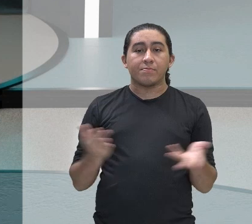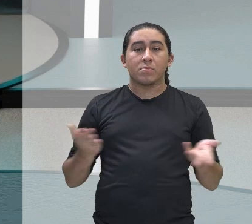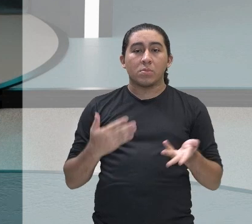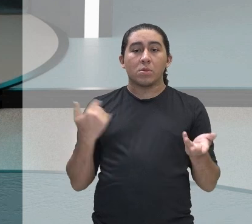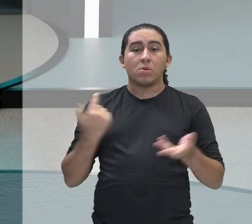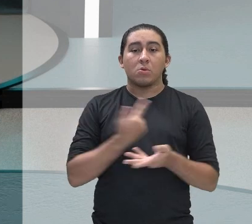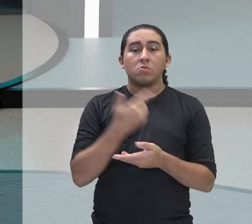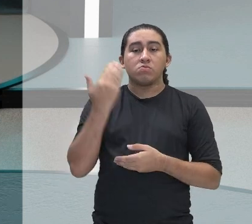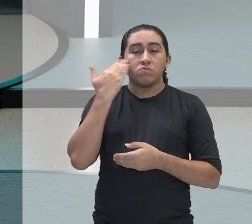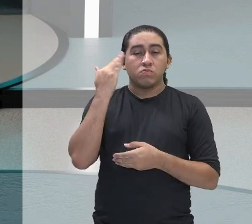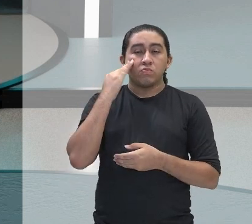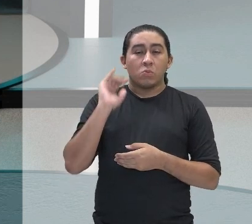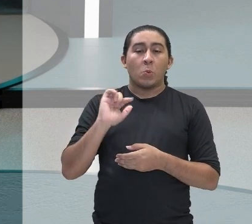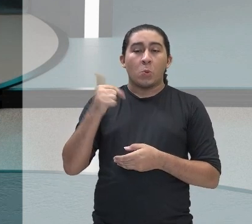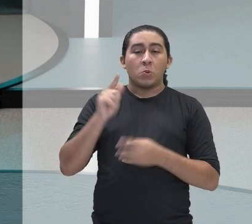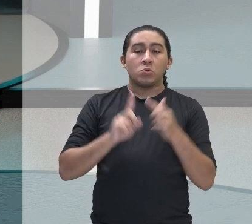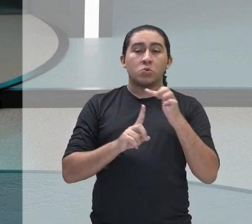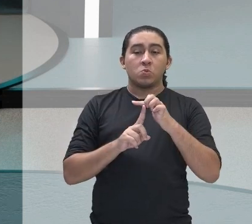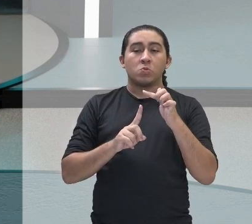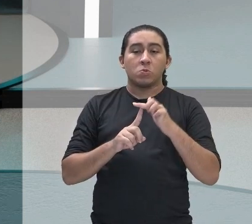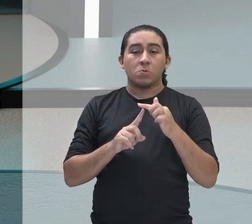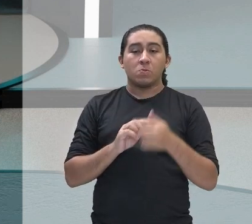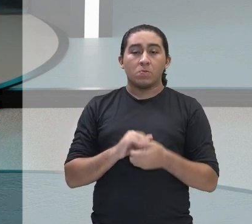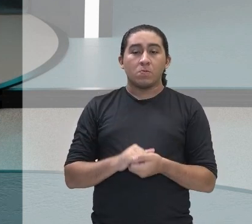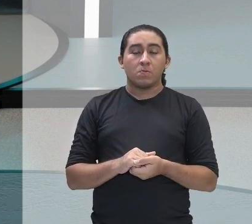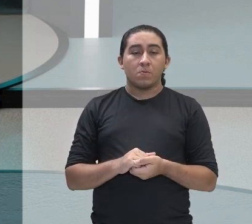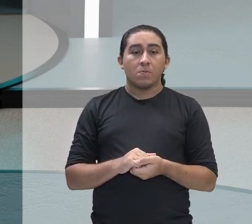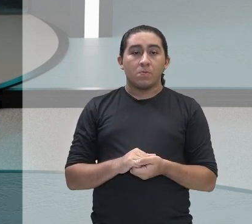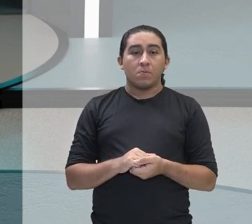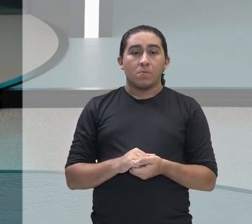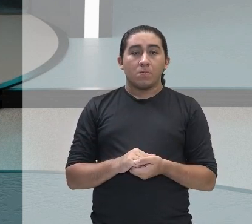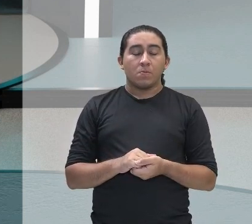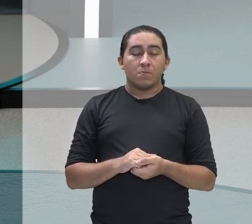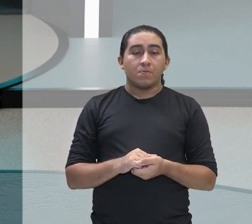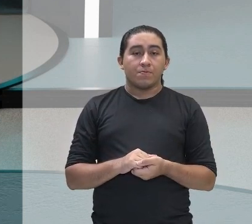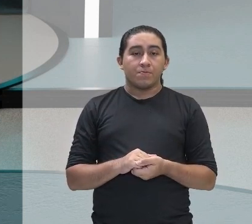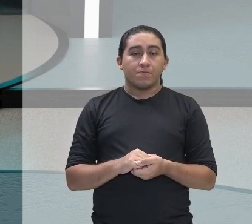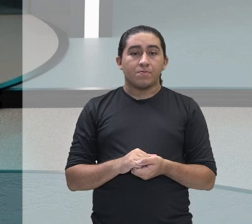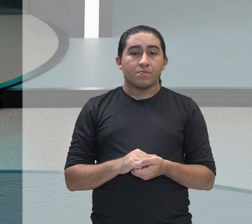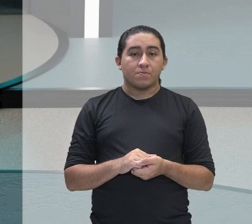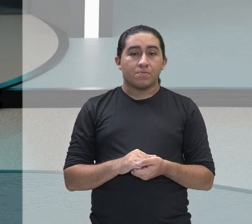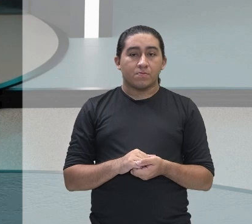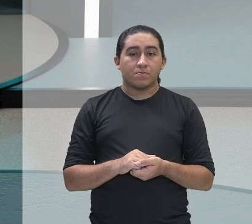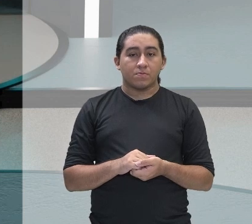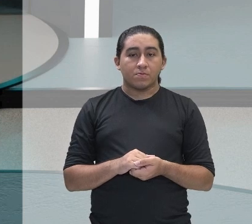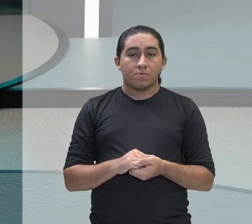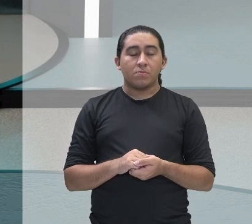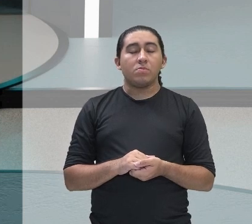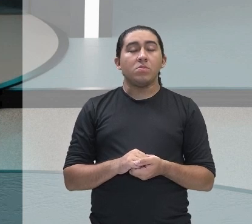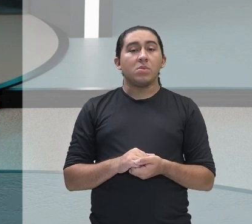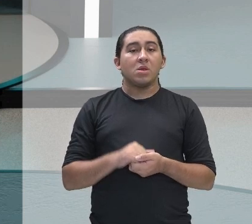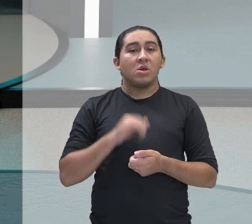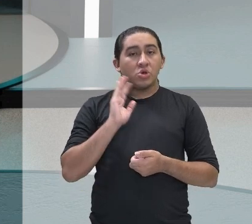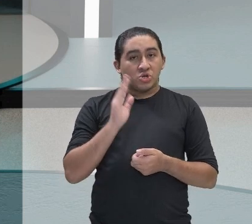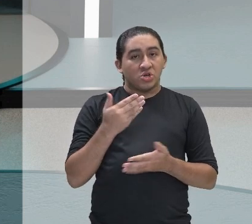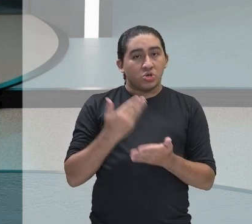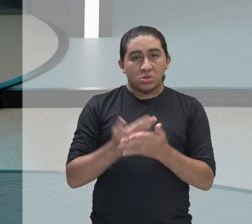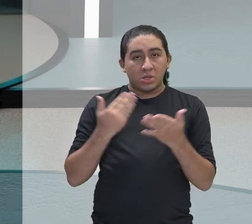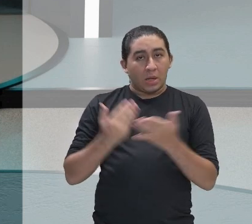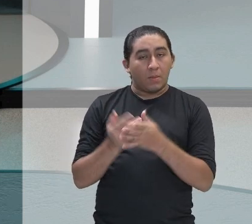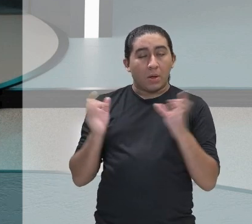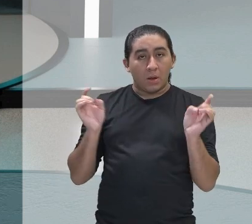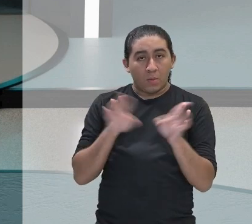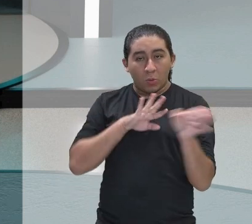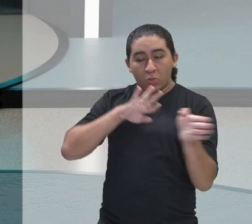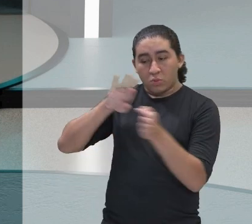ver outro tipo de derivação. Vimos a derivação, né, prefixal e sufixal, agora é a